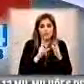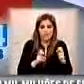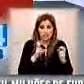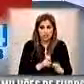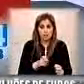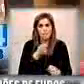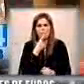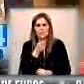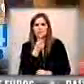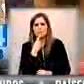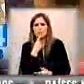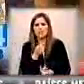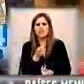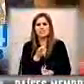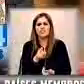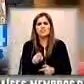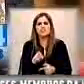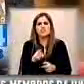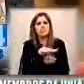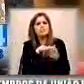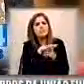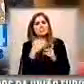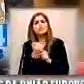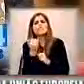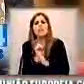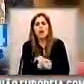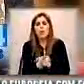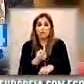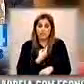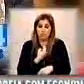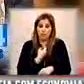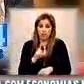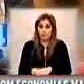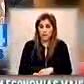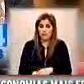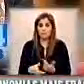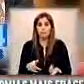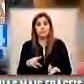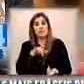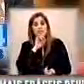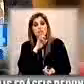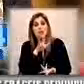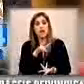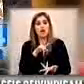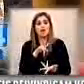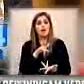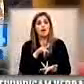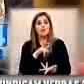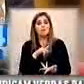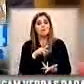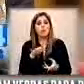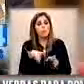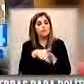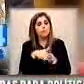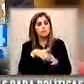perceber que contextos institucionais e que contextos individuais permitem que uma intervenção no